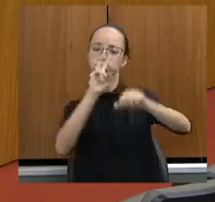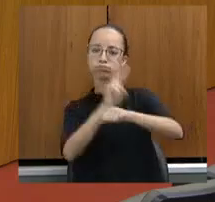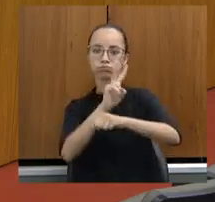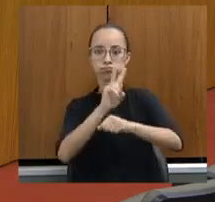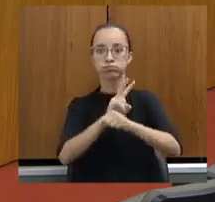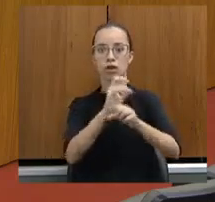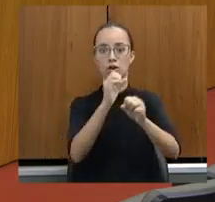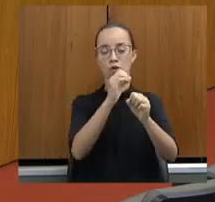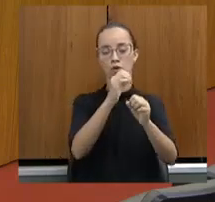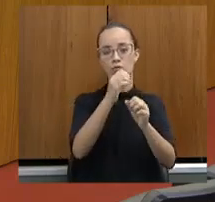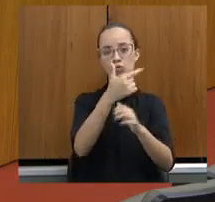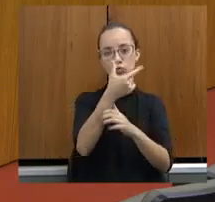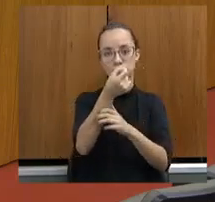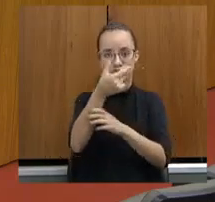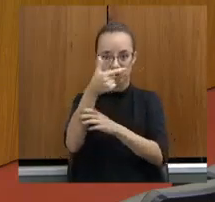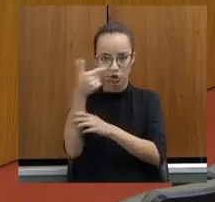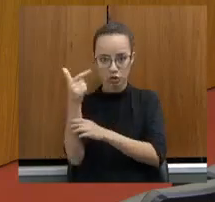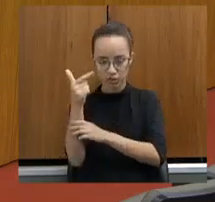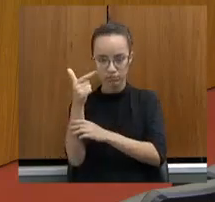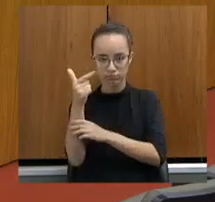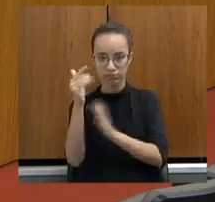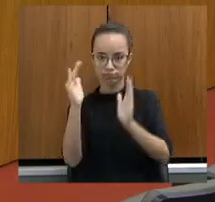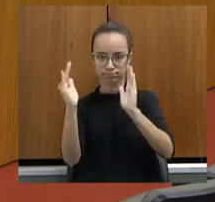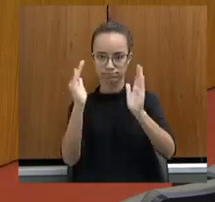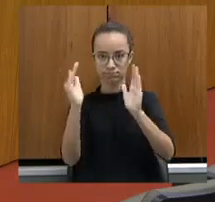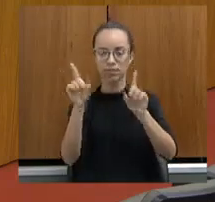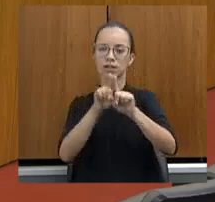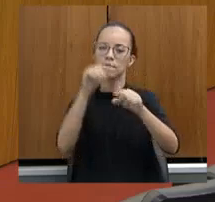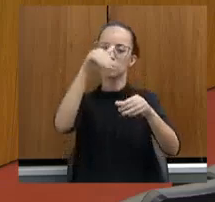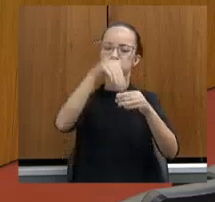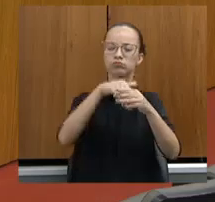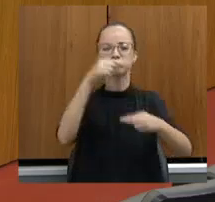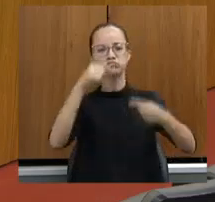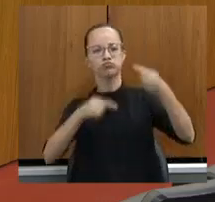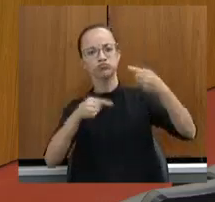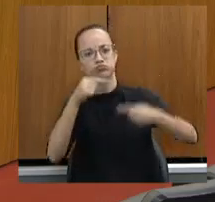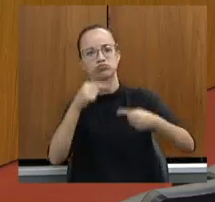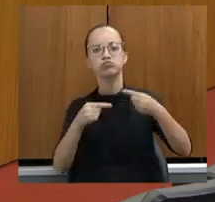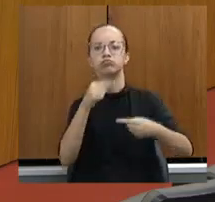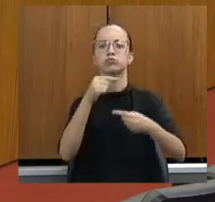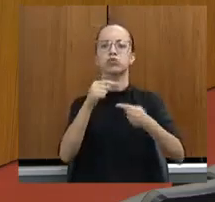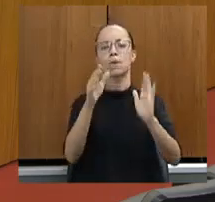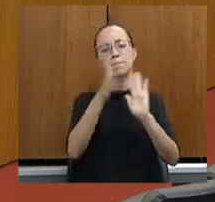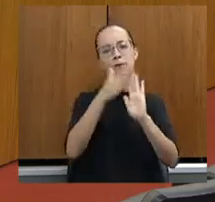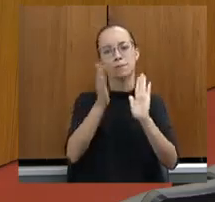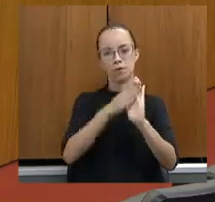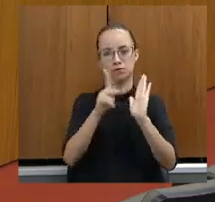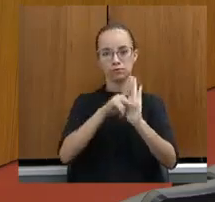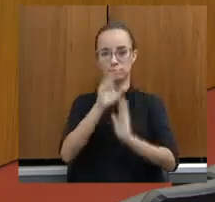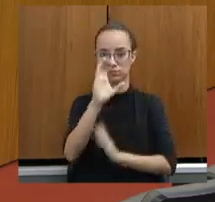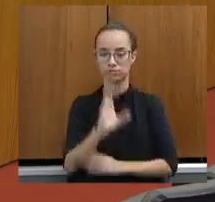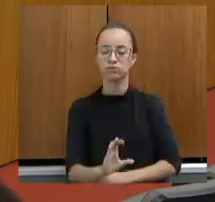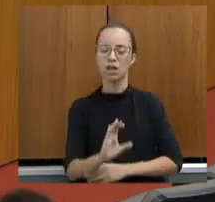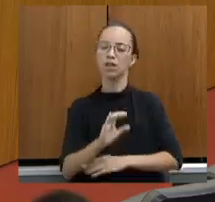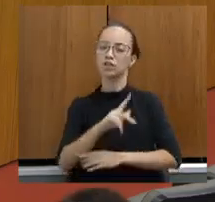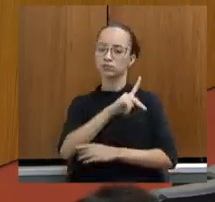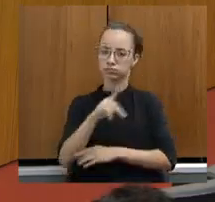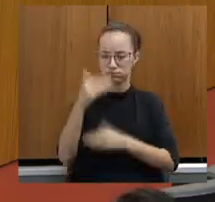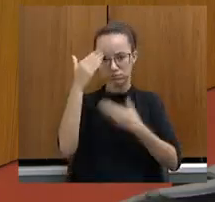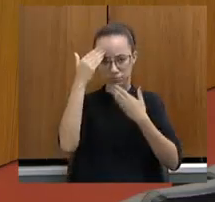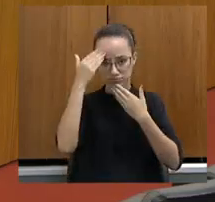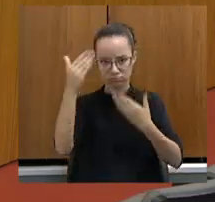no exercício de 2022 e de discutir e votar proposições da comissão a presença e registre